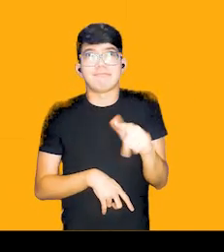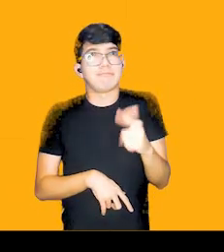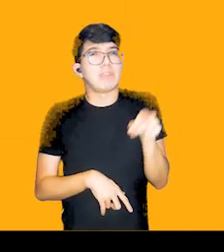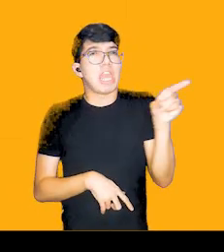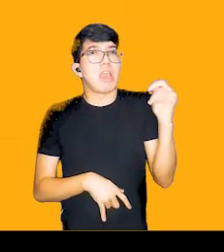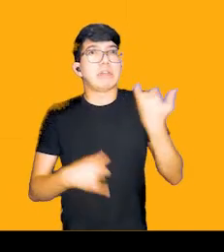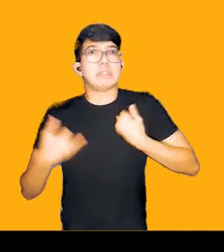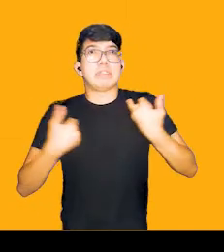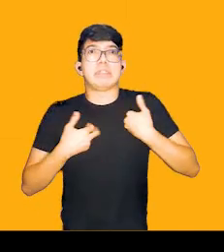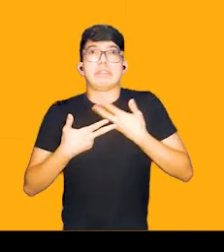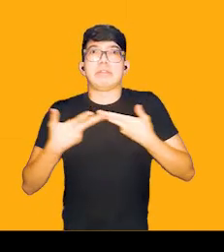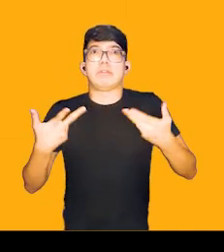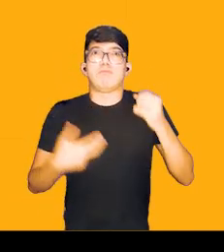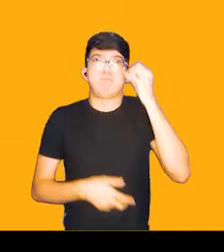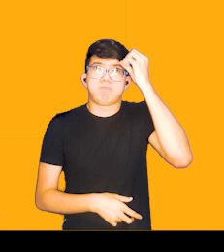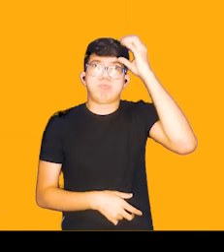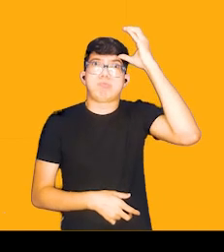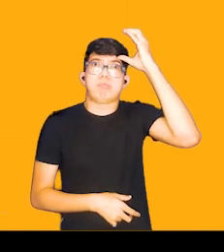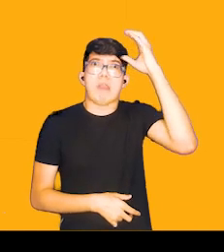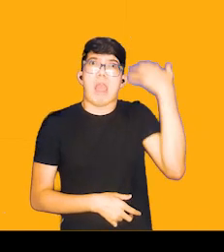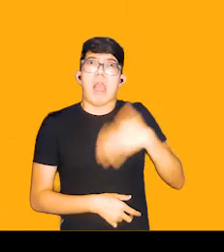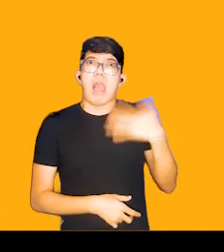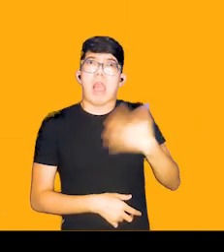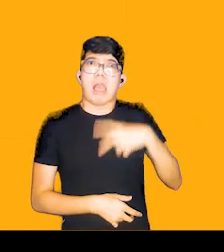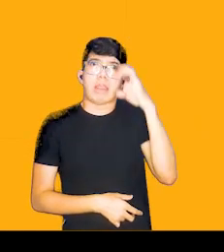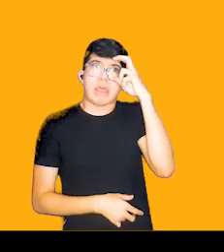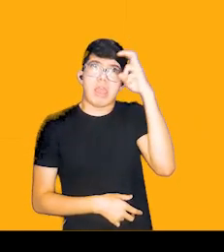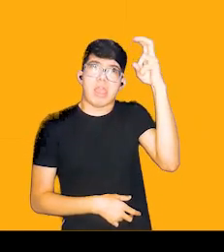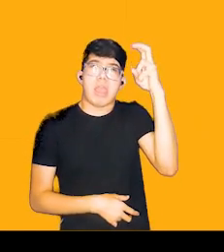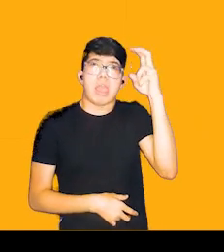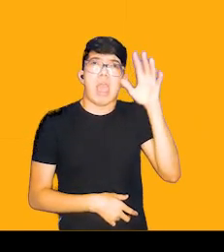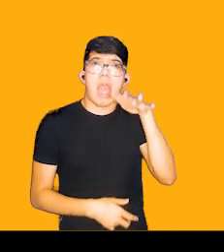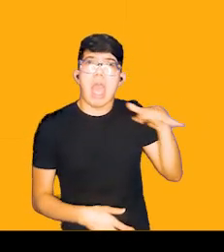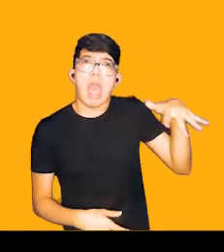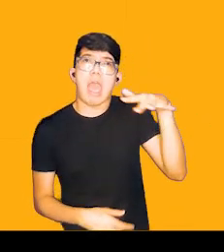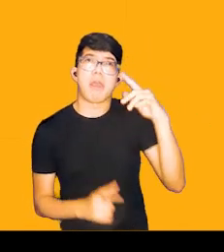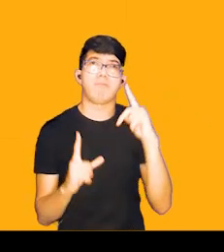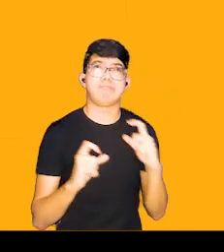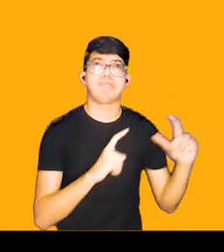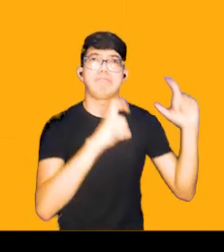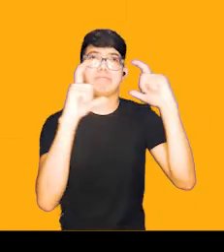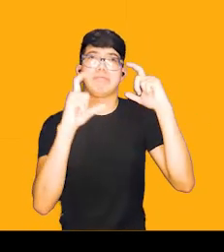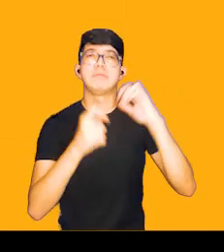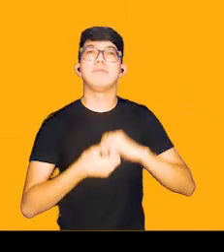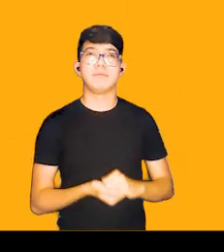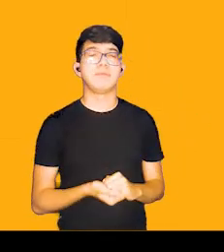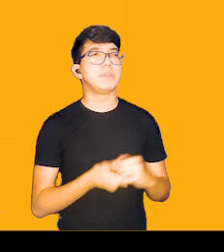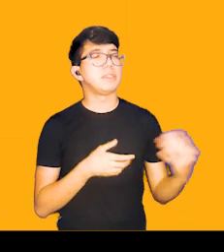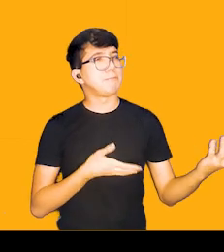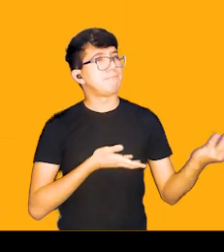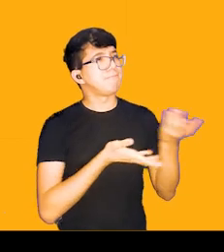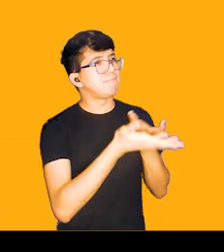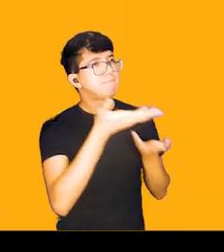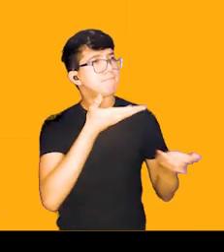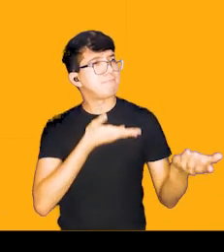tivesse tanta informação, de fotografia como o seu Chico, né? E isso me garantiu